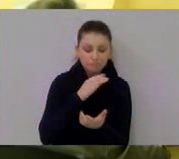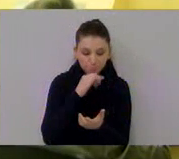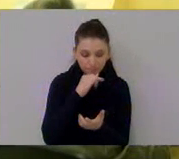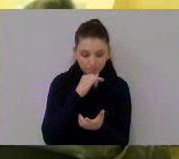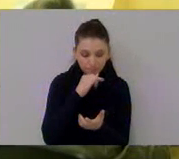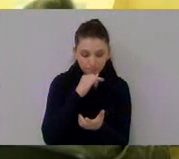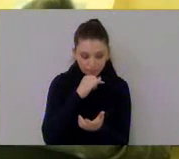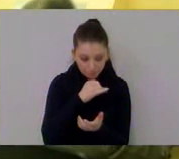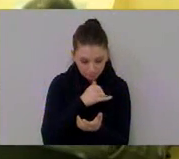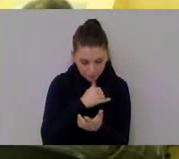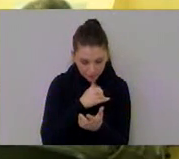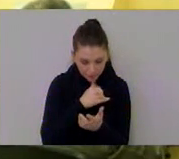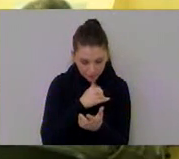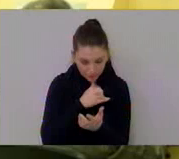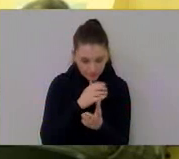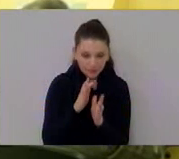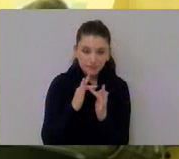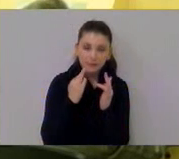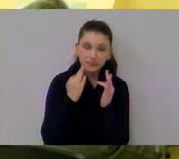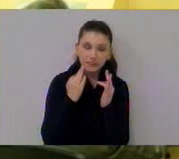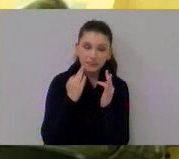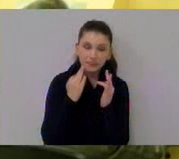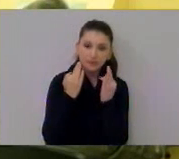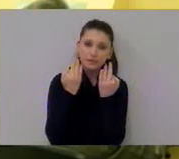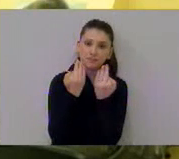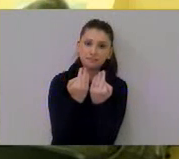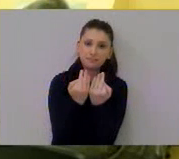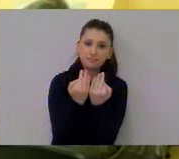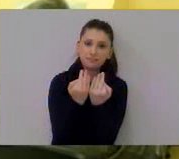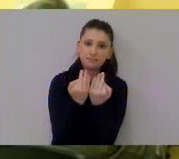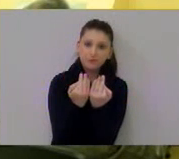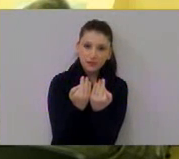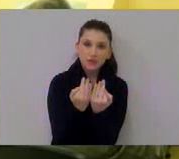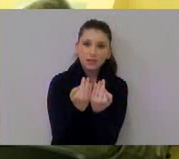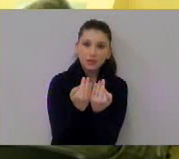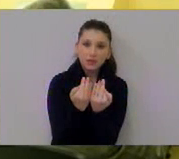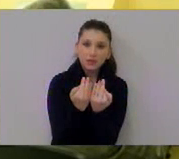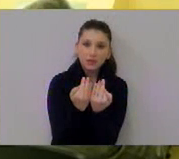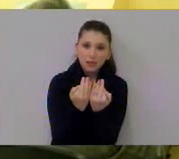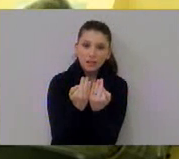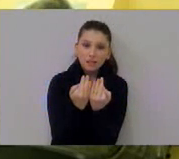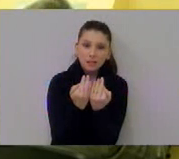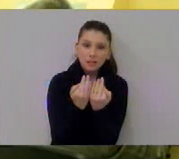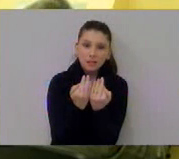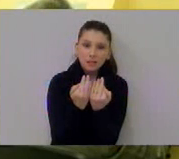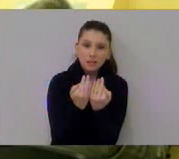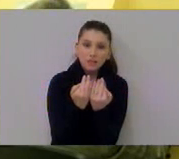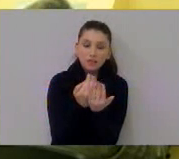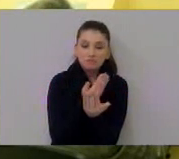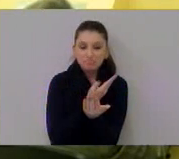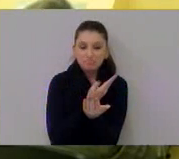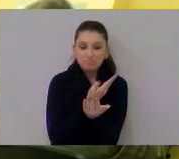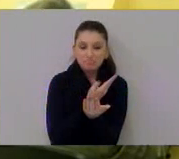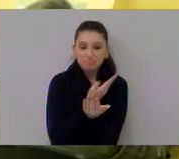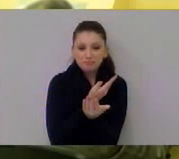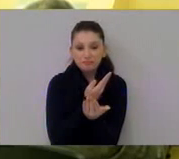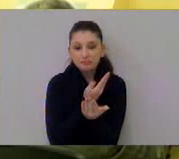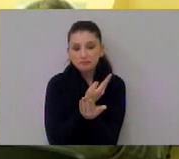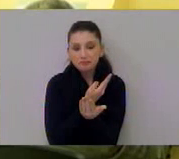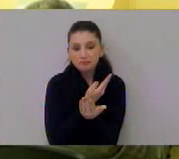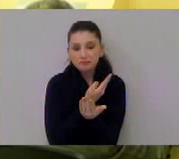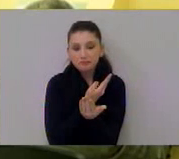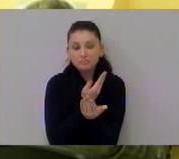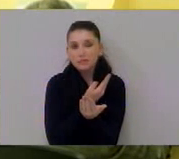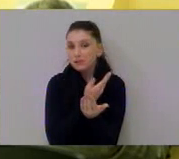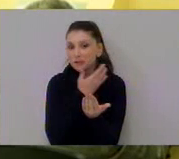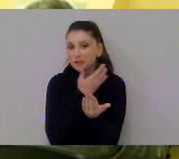da Silveira, também a todos os familiares, né, que realmente, os amigos que